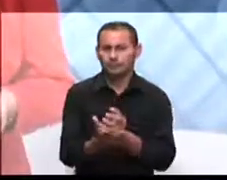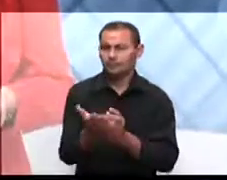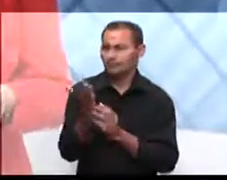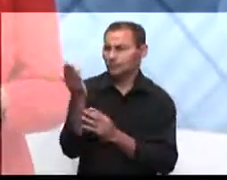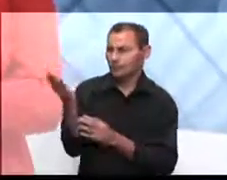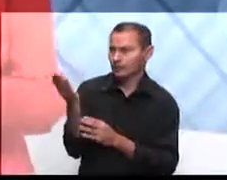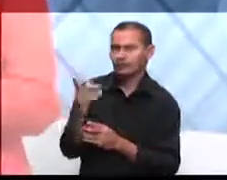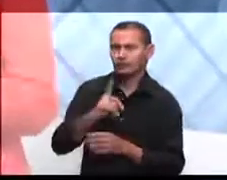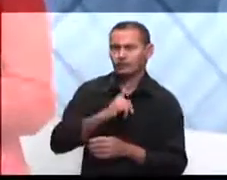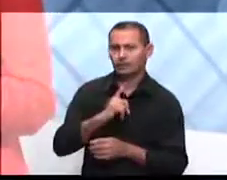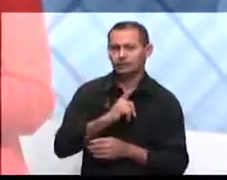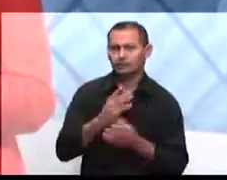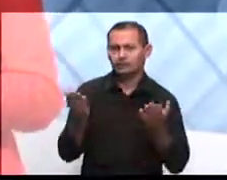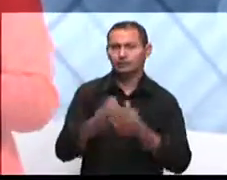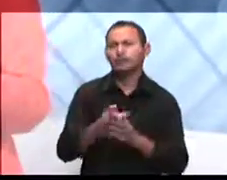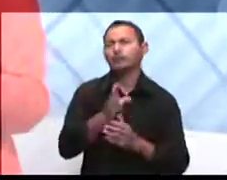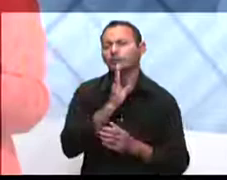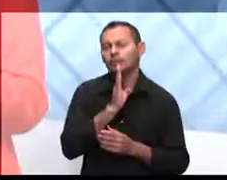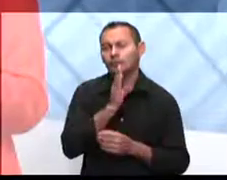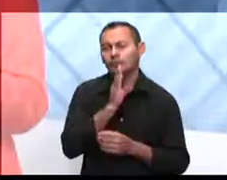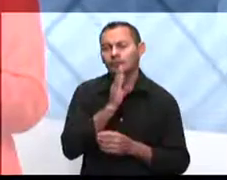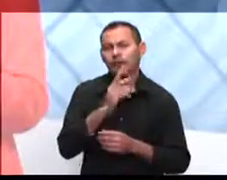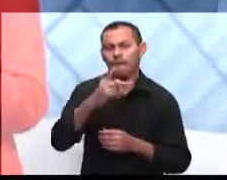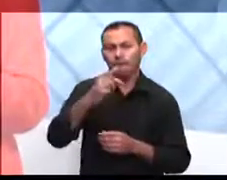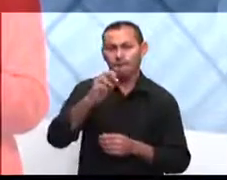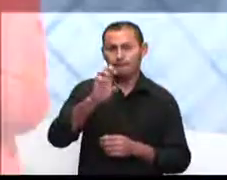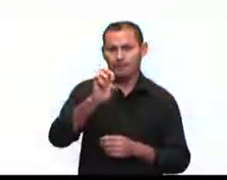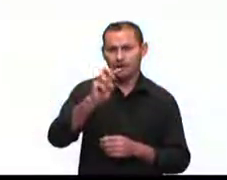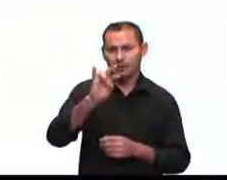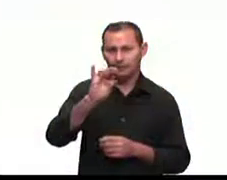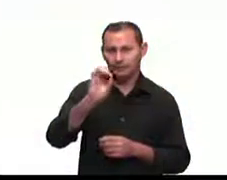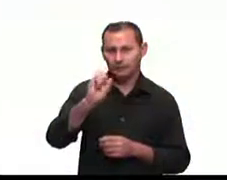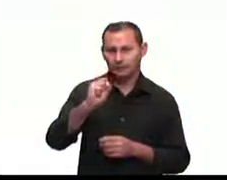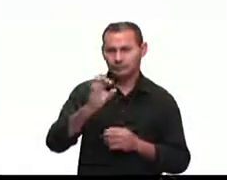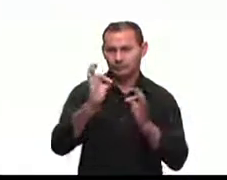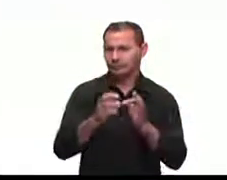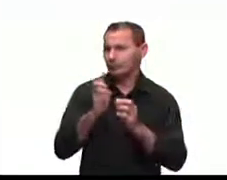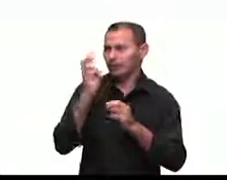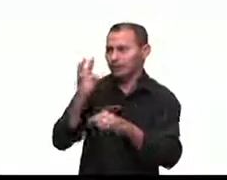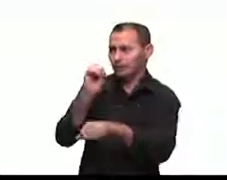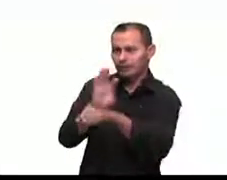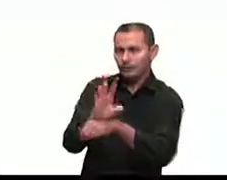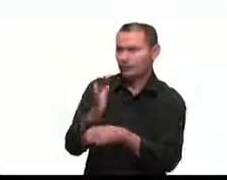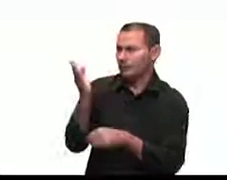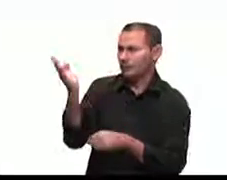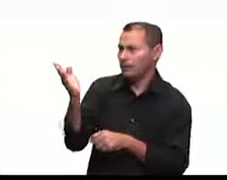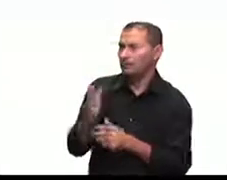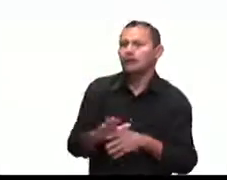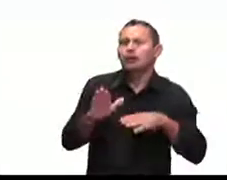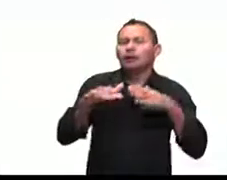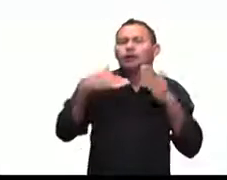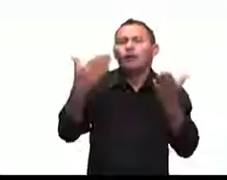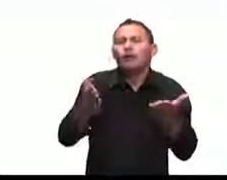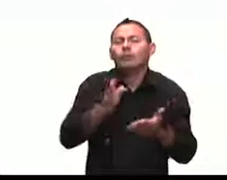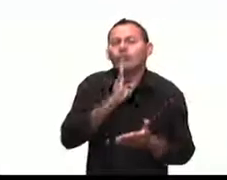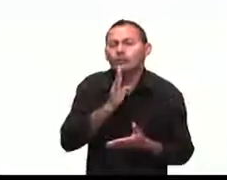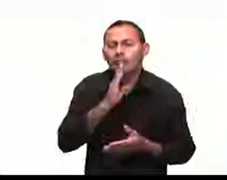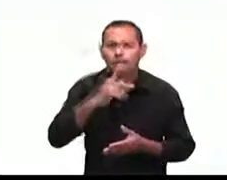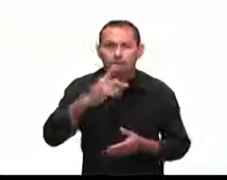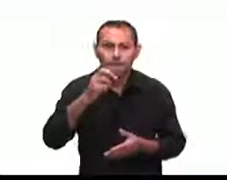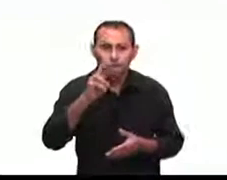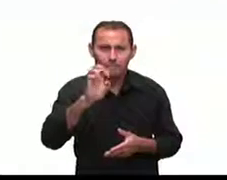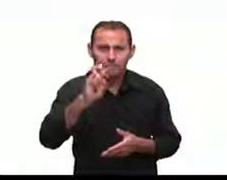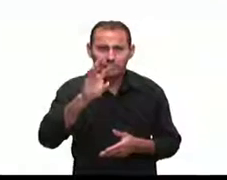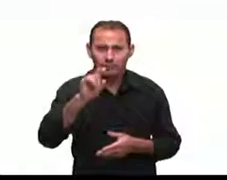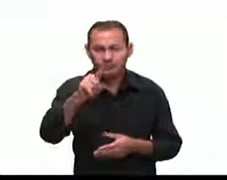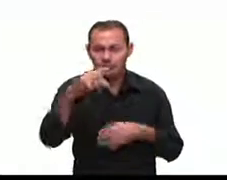isso, teremos ali os conhecimentos prévios. Ok? Vamos ali ao quadro. Quais são os conhecimentos prévios